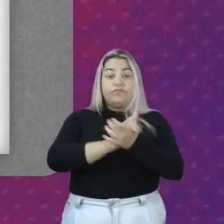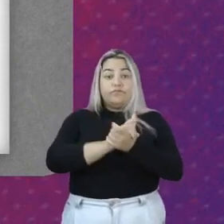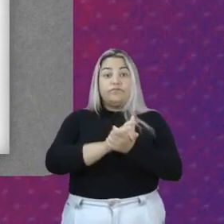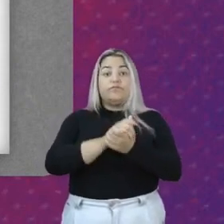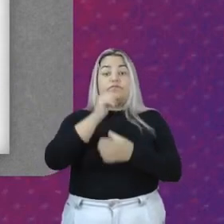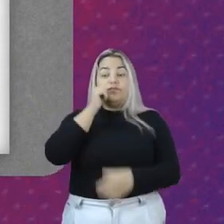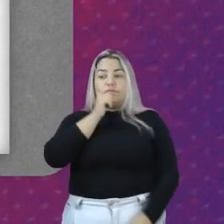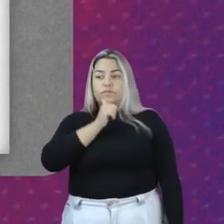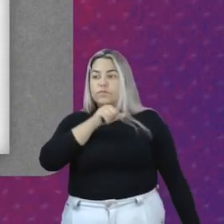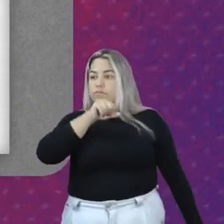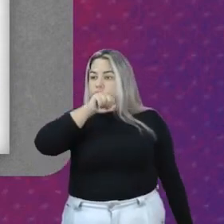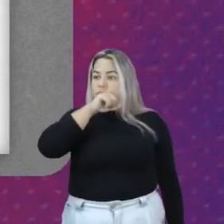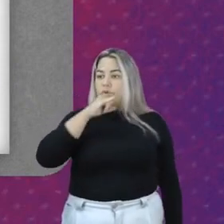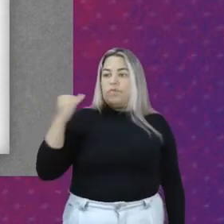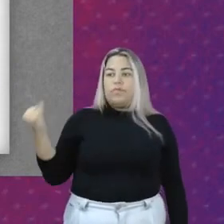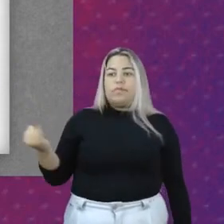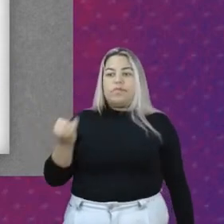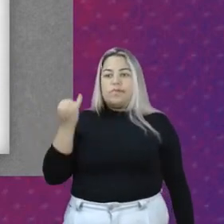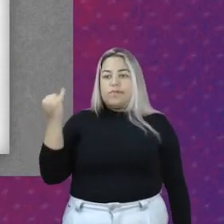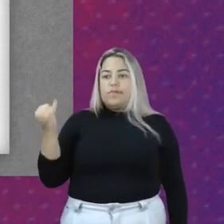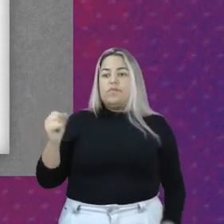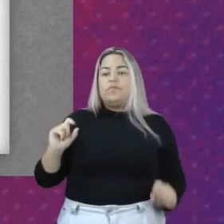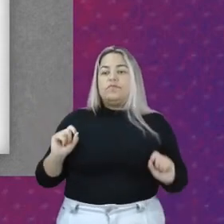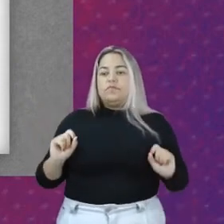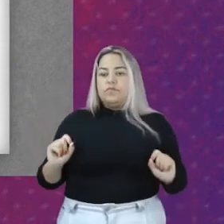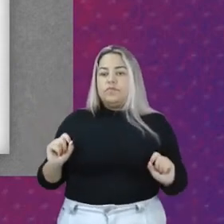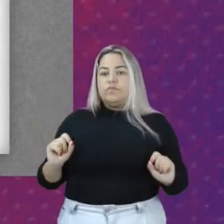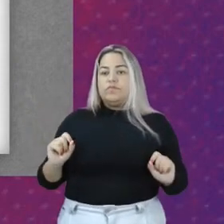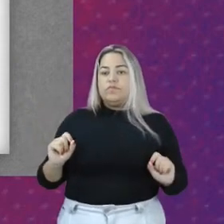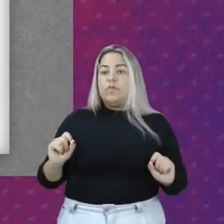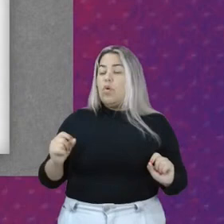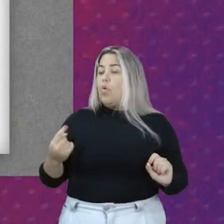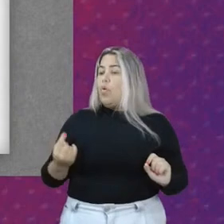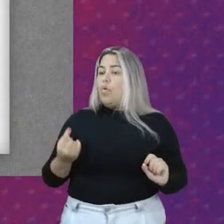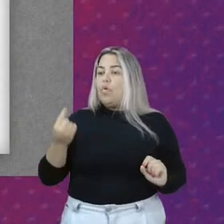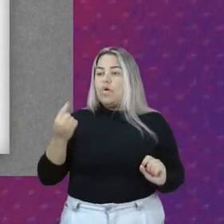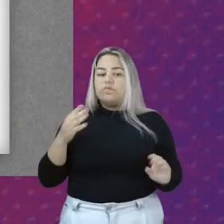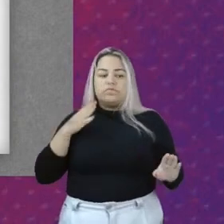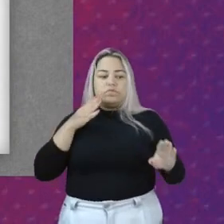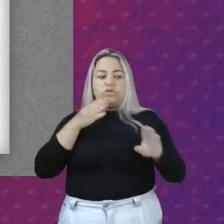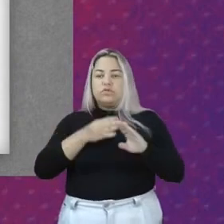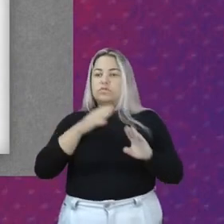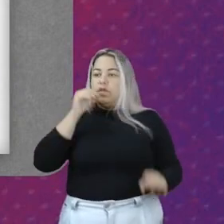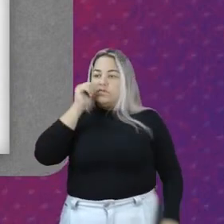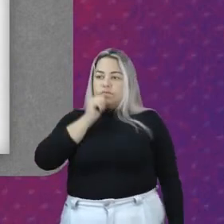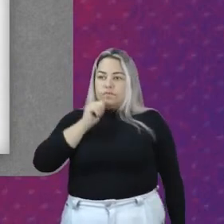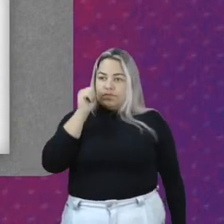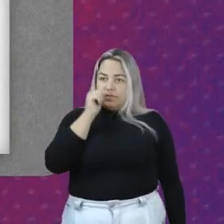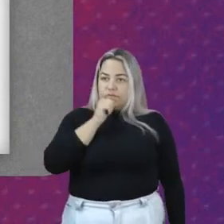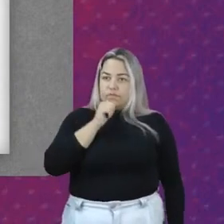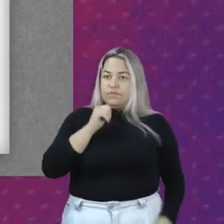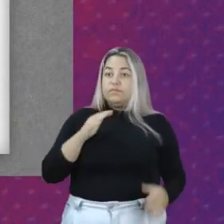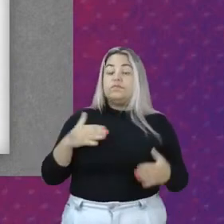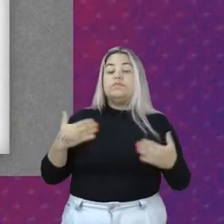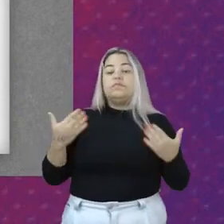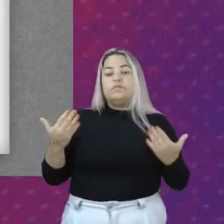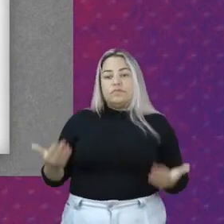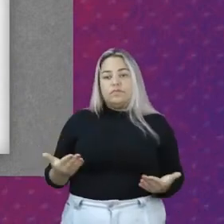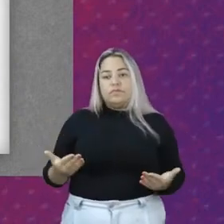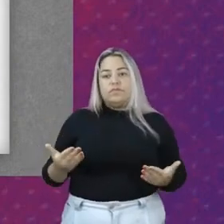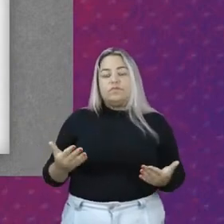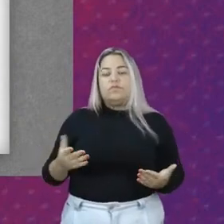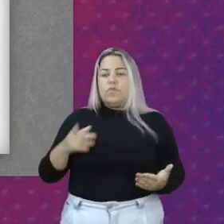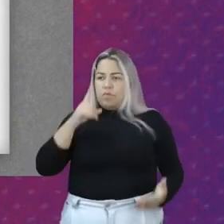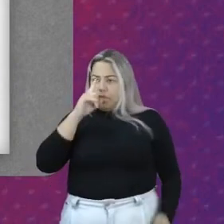se isso fosse o mais importante, como se isso fosse o único objetivo das mulheres, né? Então, quando eu